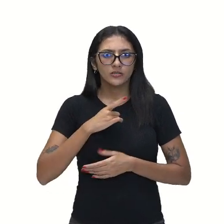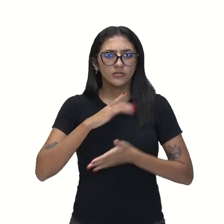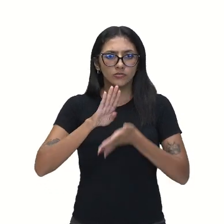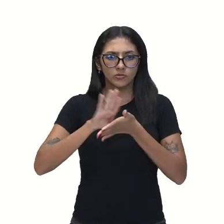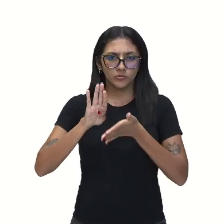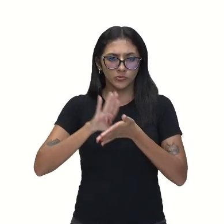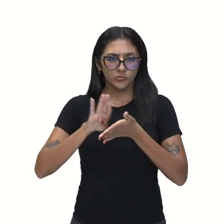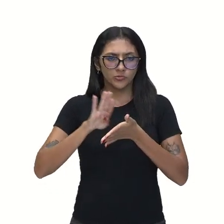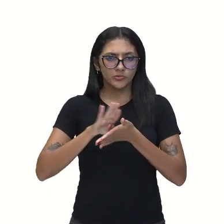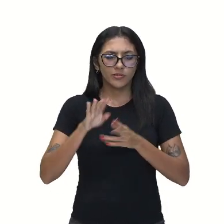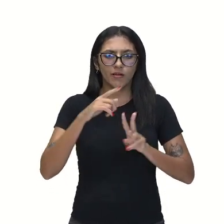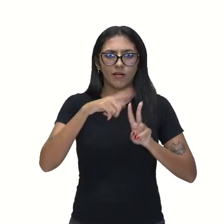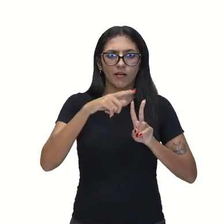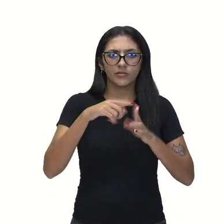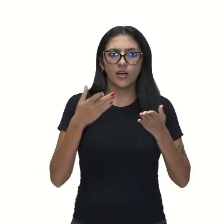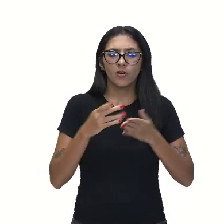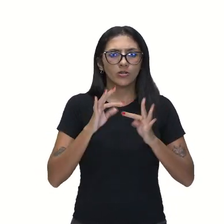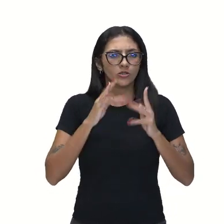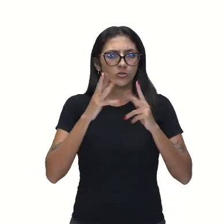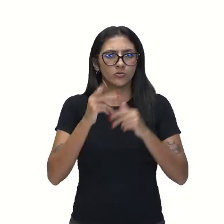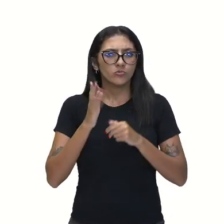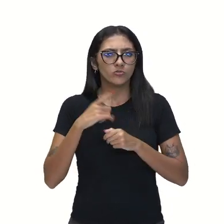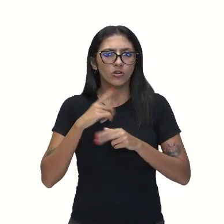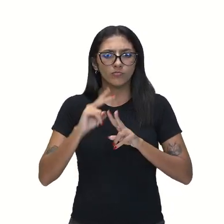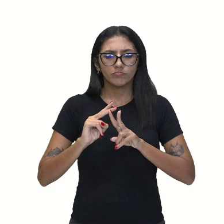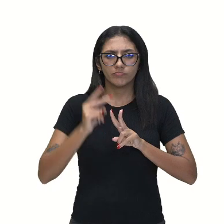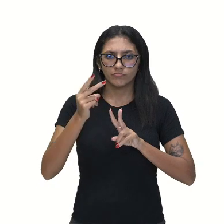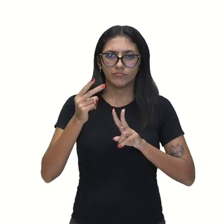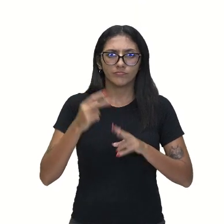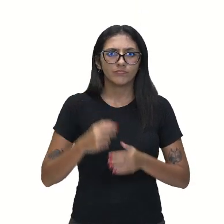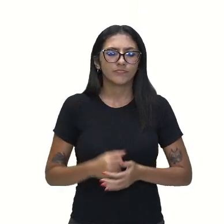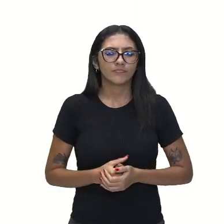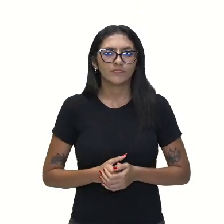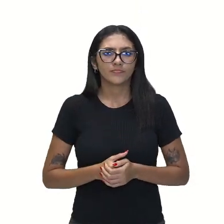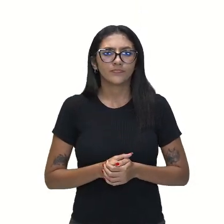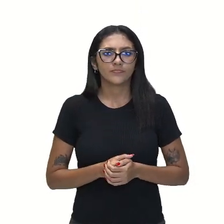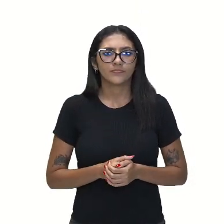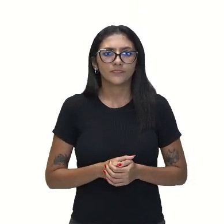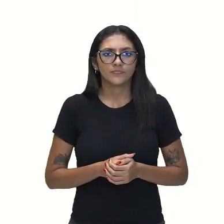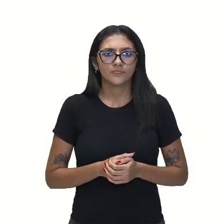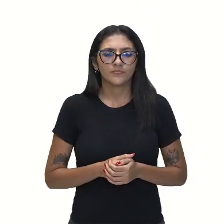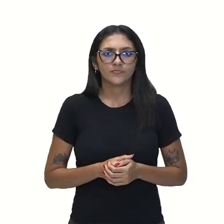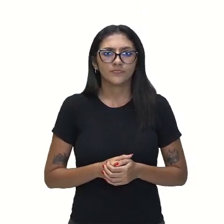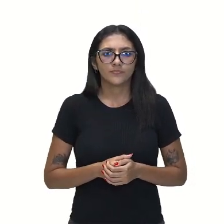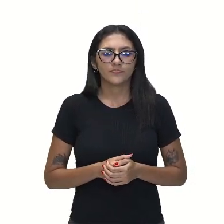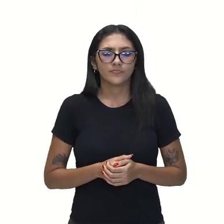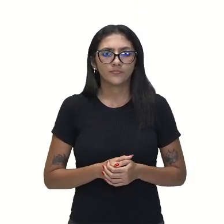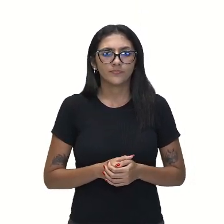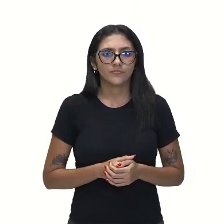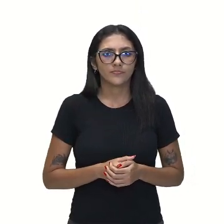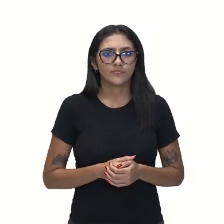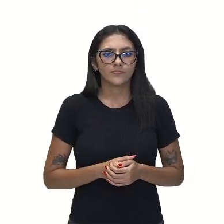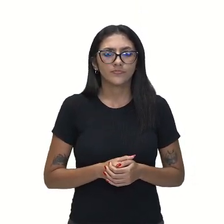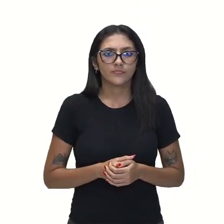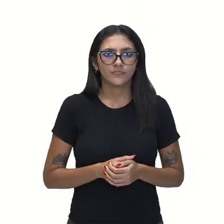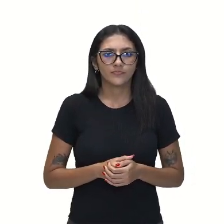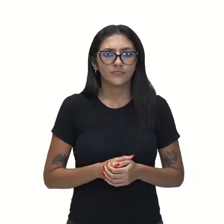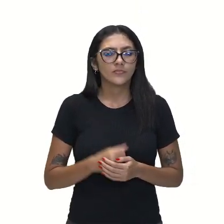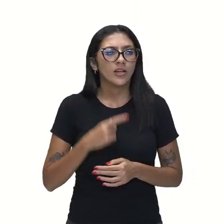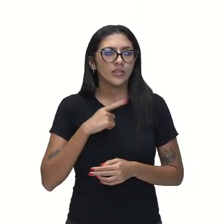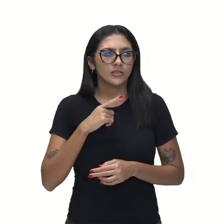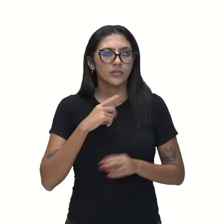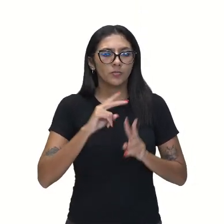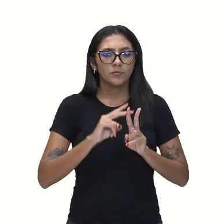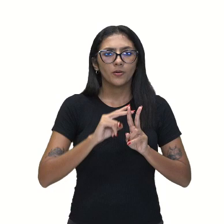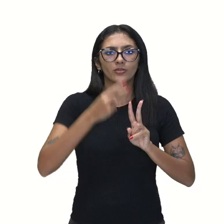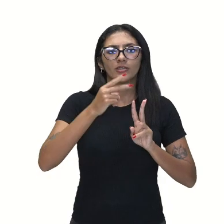raízes. Agora é tudo potência, né? Vamos resolvendo aqui. Eu tenho uma potência de